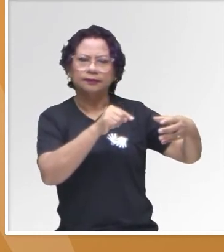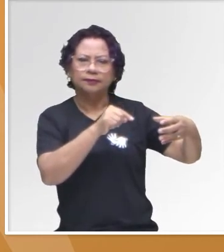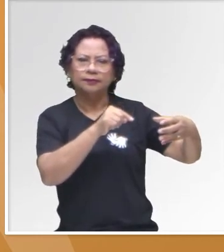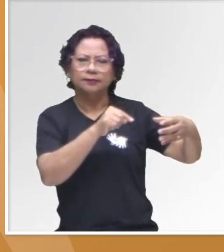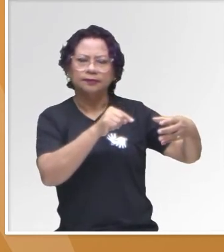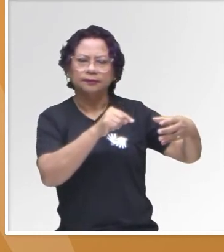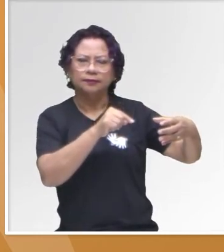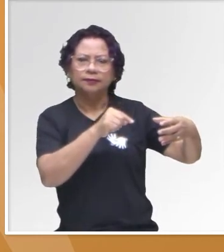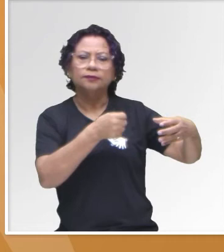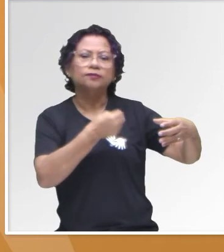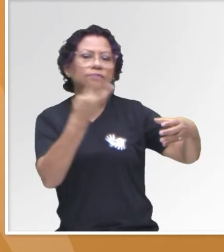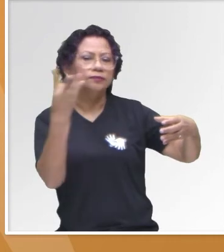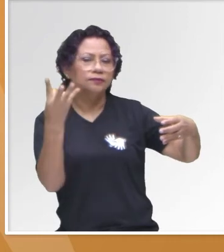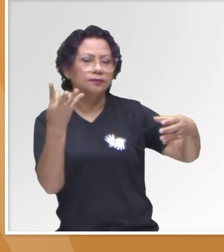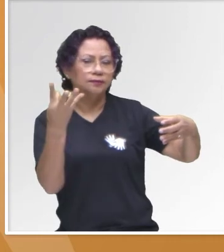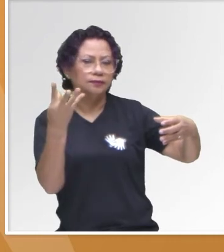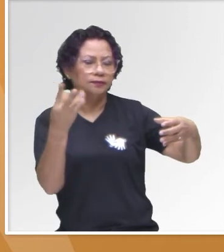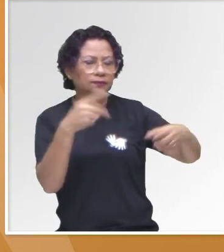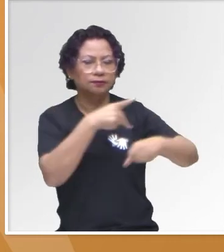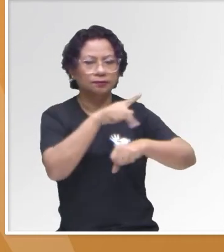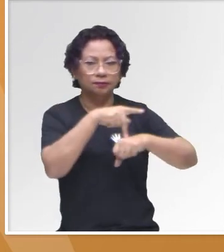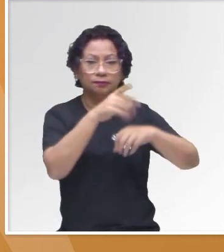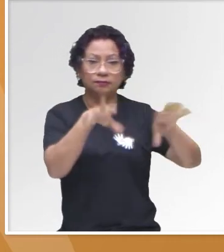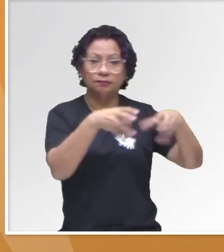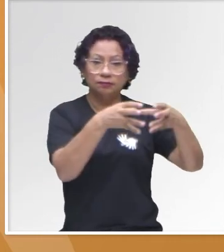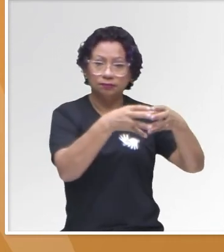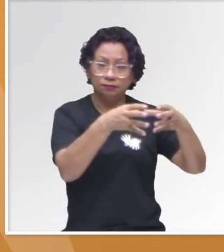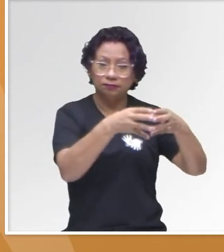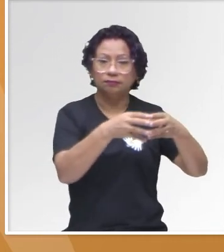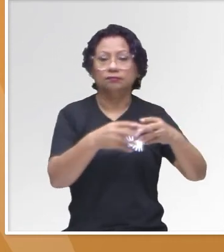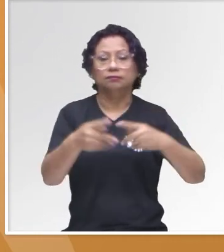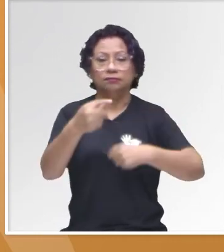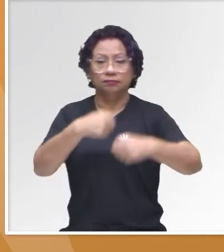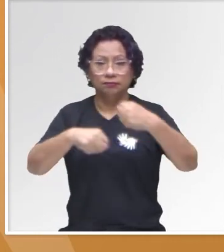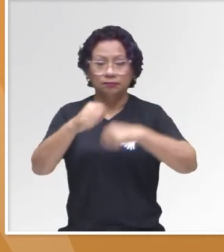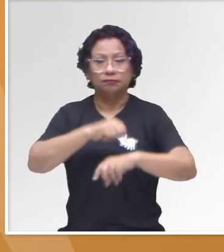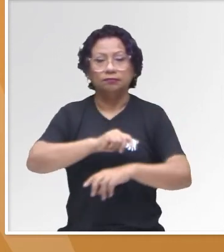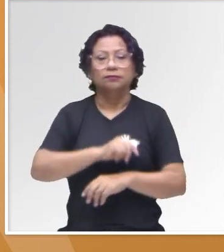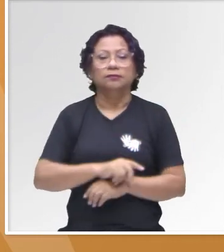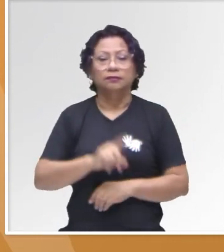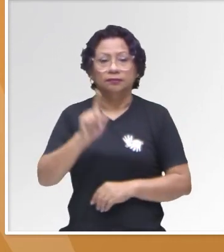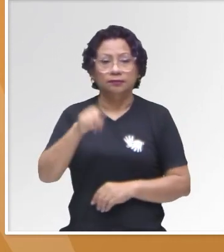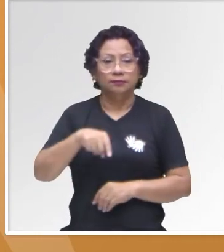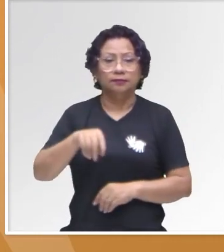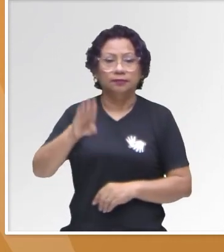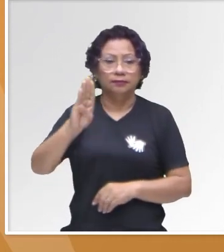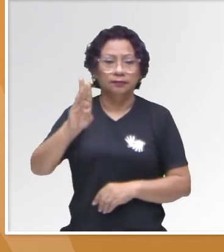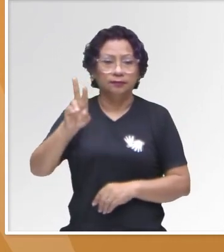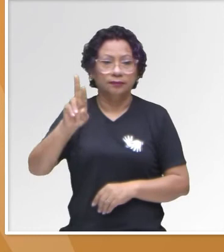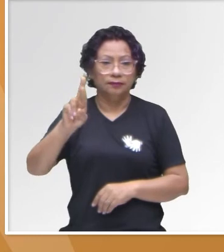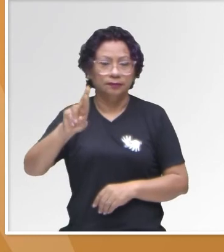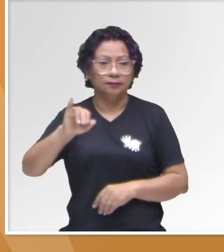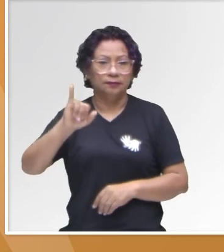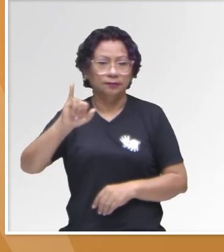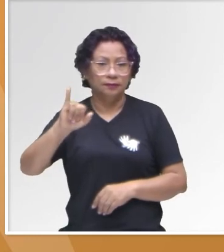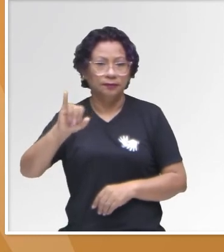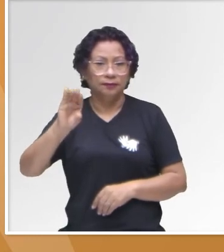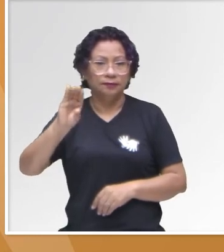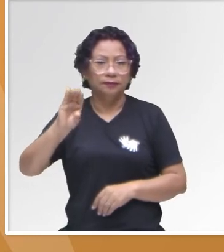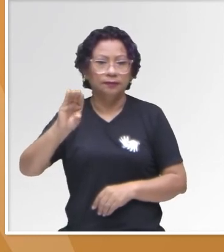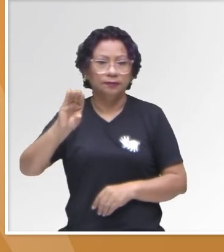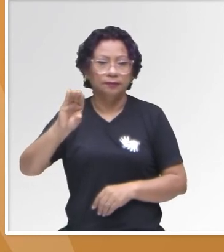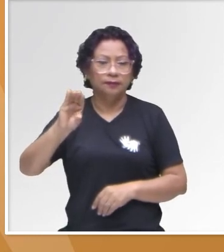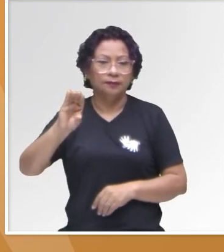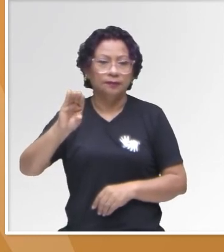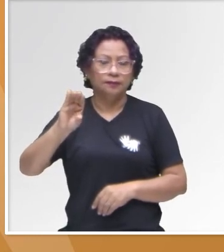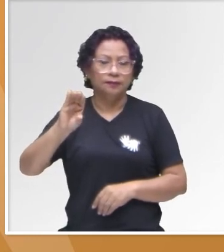ali situados, né, nesse agrupamento econômico, que são os BRICS. Mas eles são países emergentes, né, que é composto